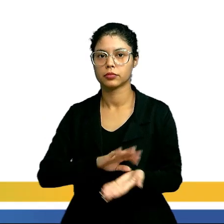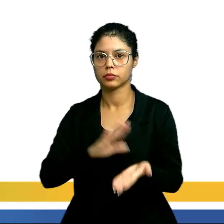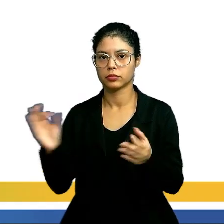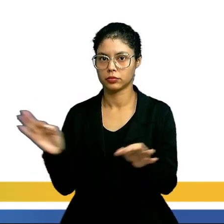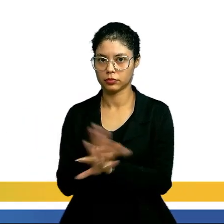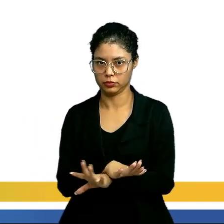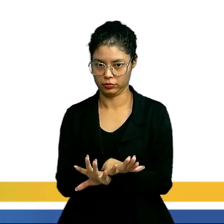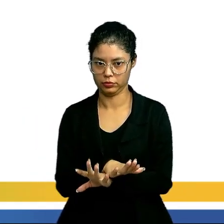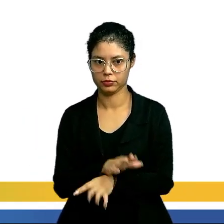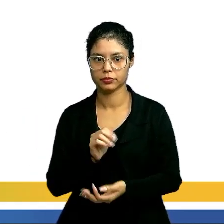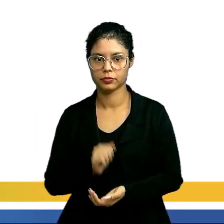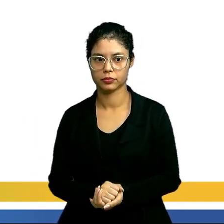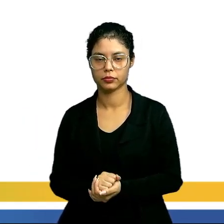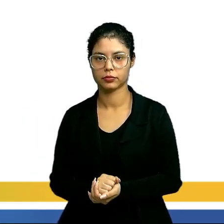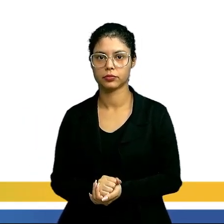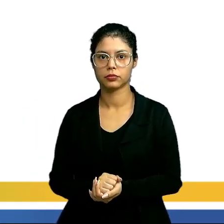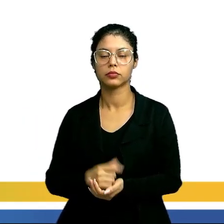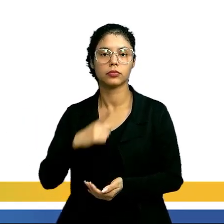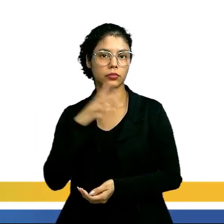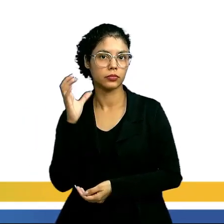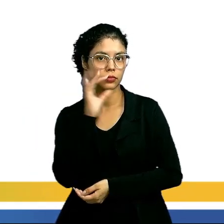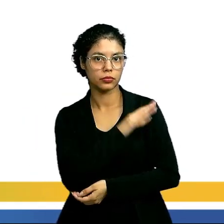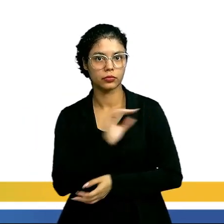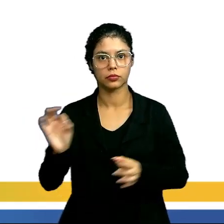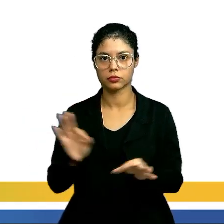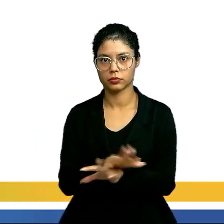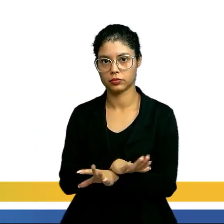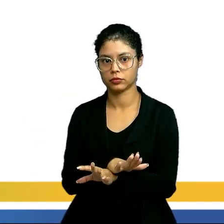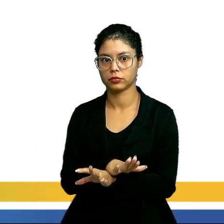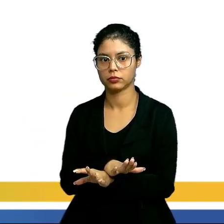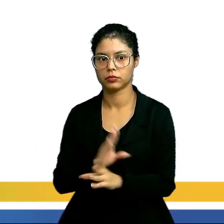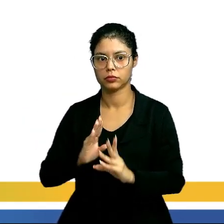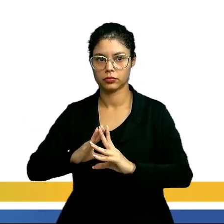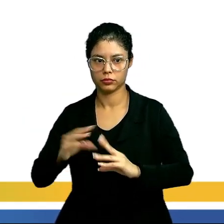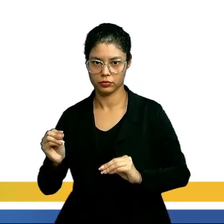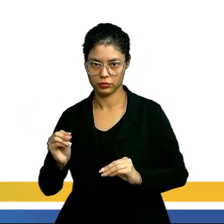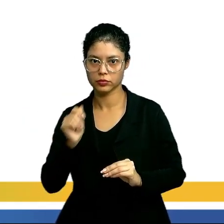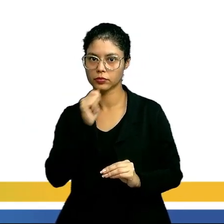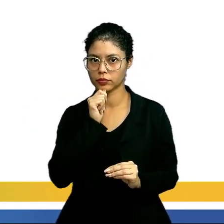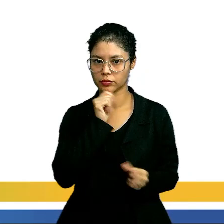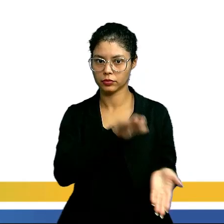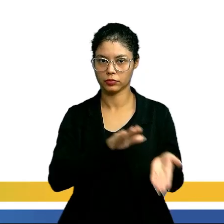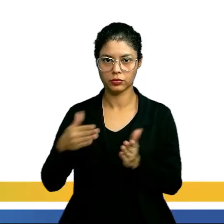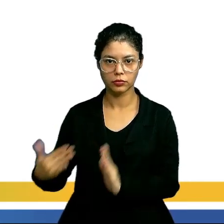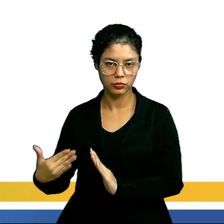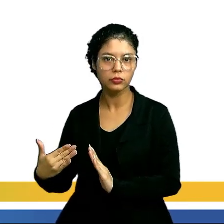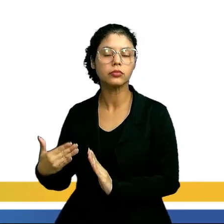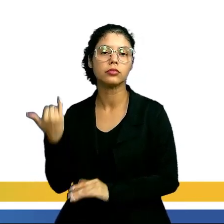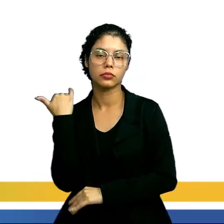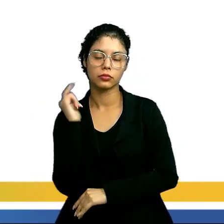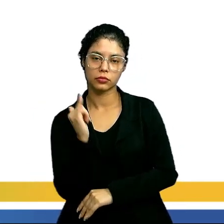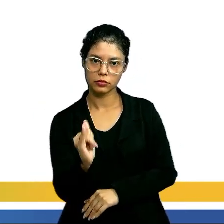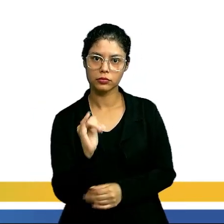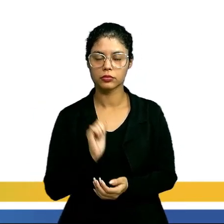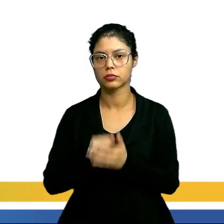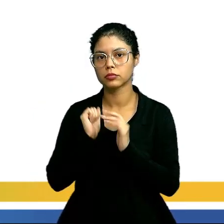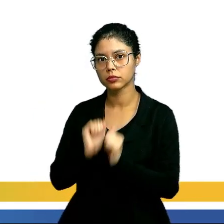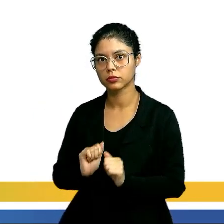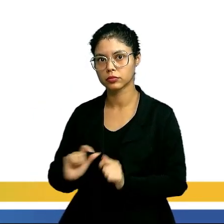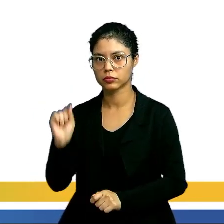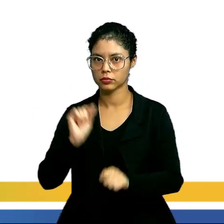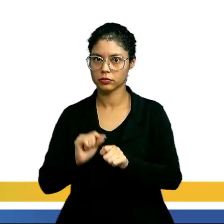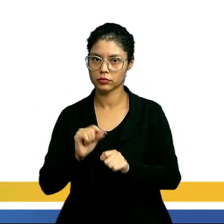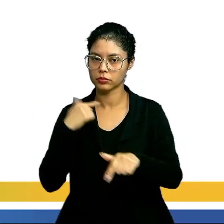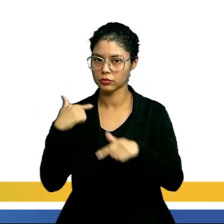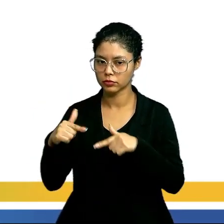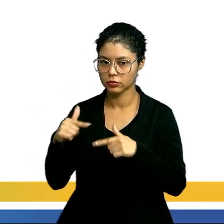acaba sendo convertida em calor, o que acaba sendo dissipado, parte dessa energia para que se possa realizar